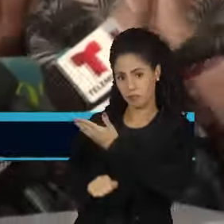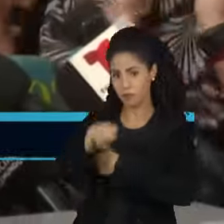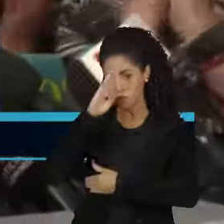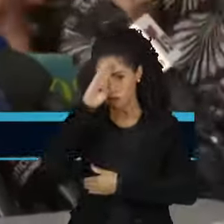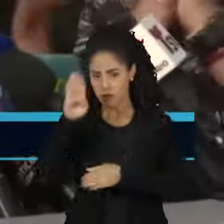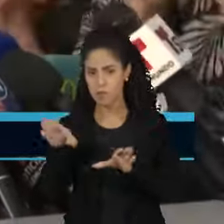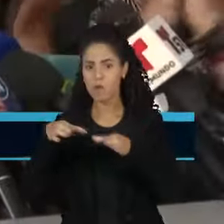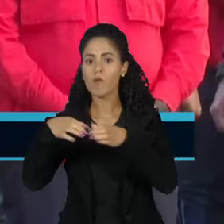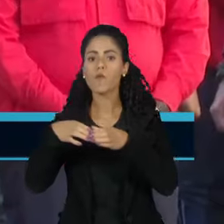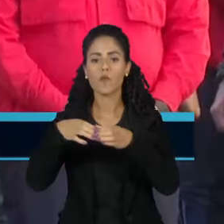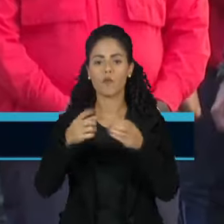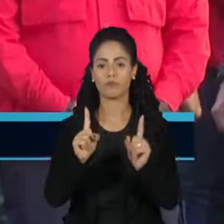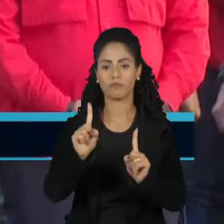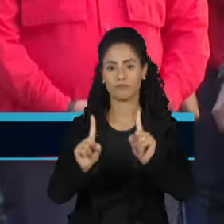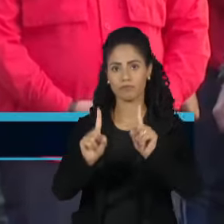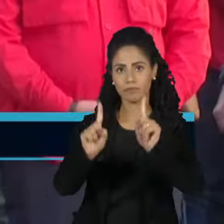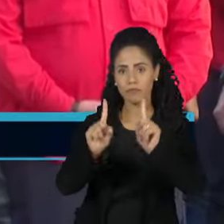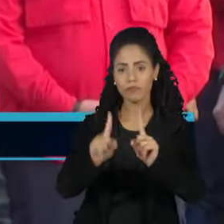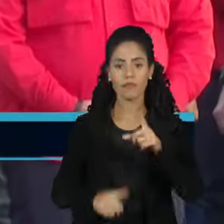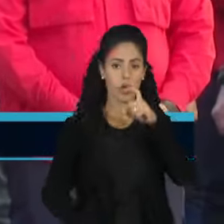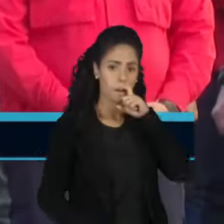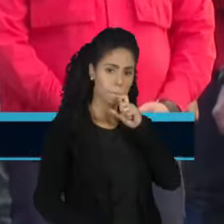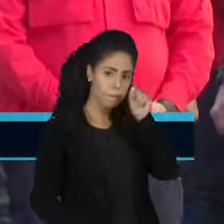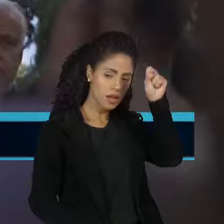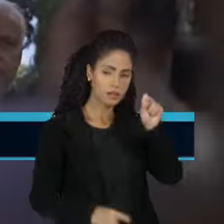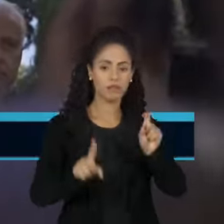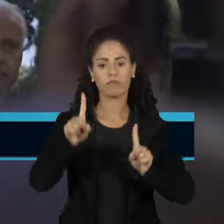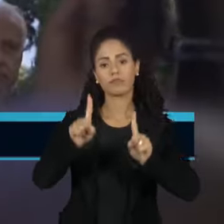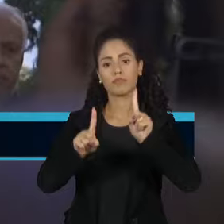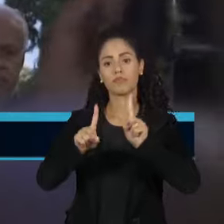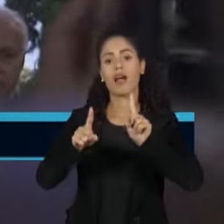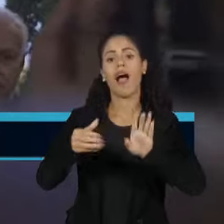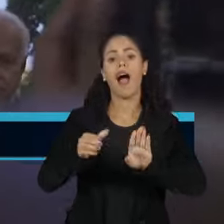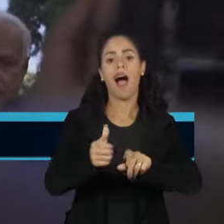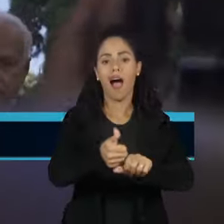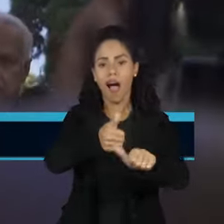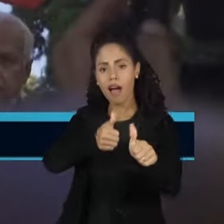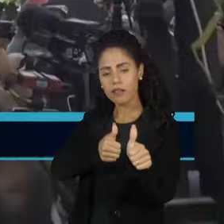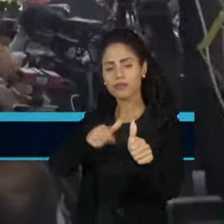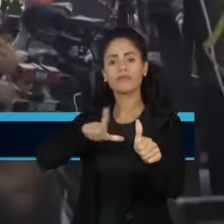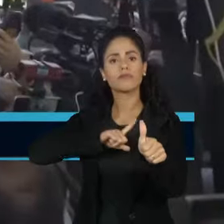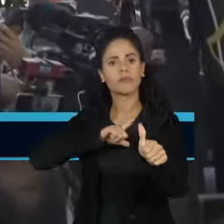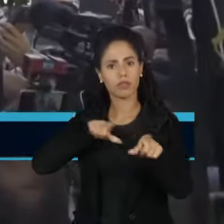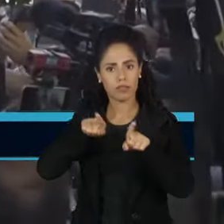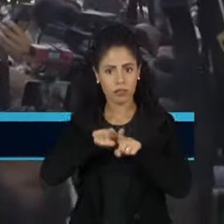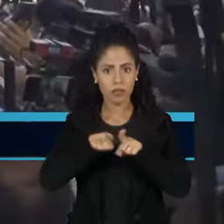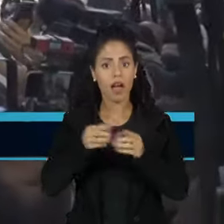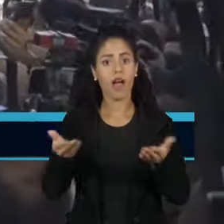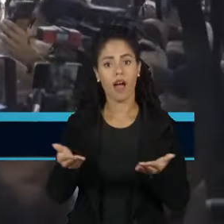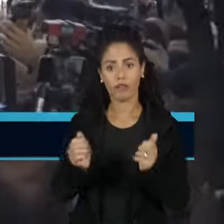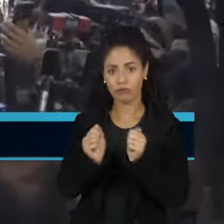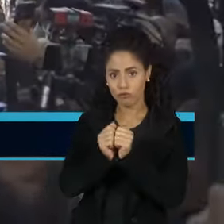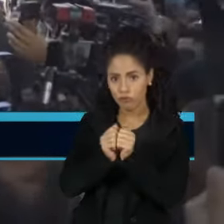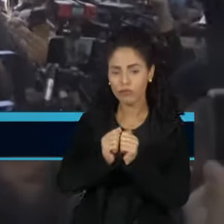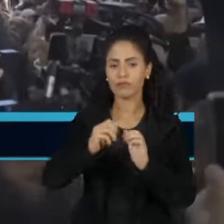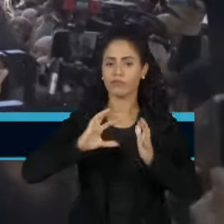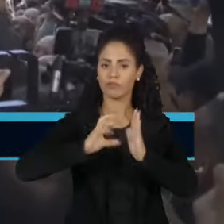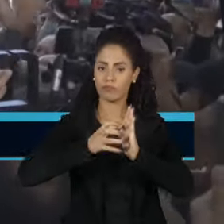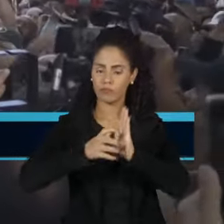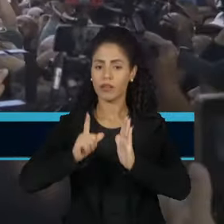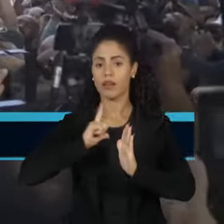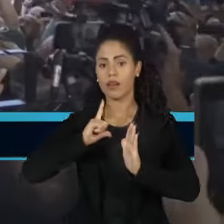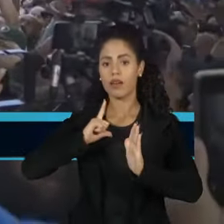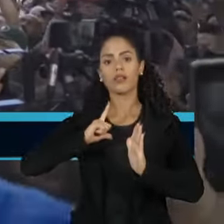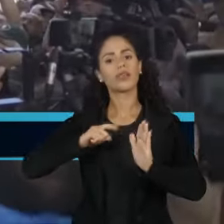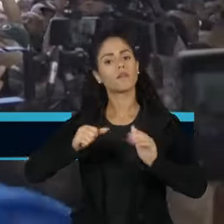grupo de oposição ao presidente Nicolás Maduro. Antes dela, a coalizão Plataforma Unitária Democrática, que